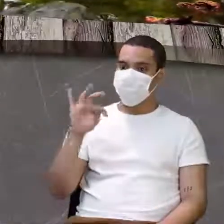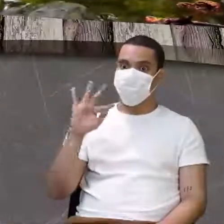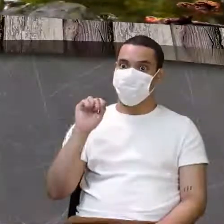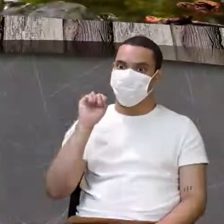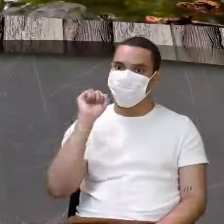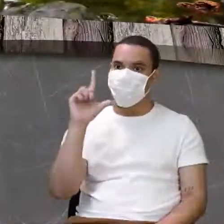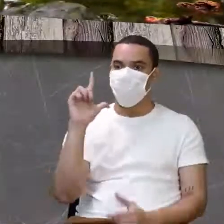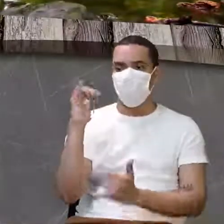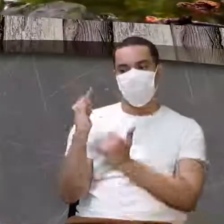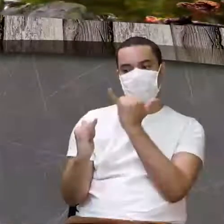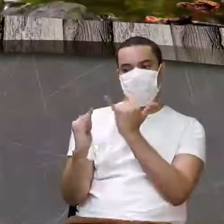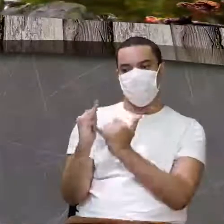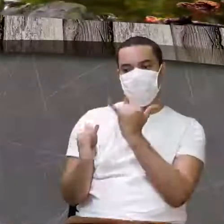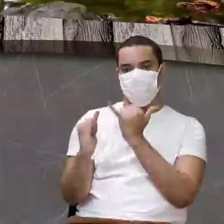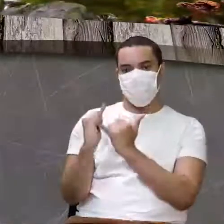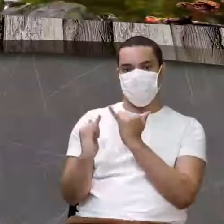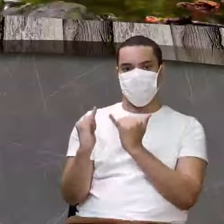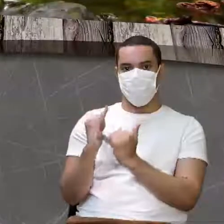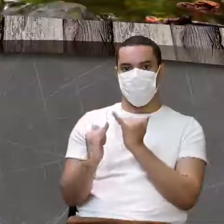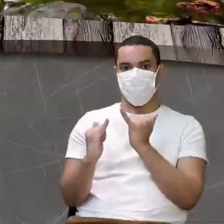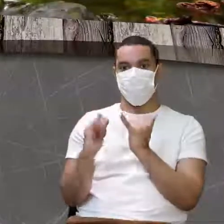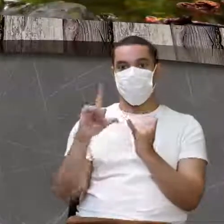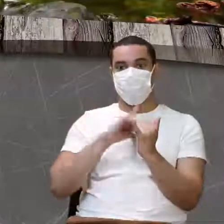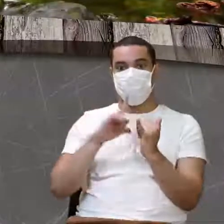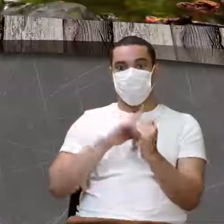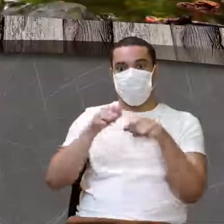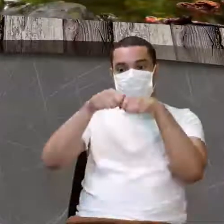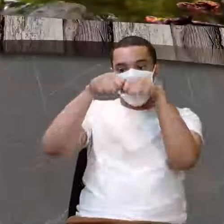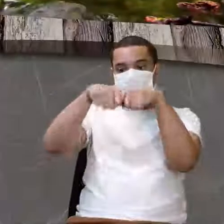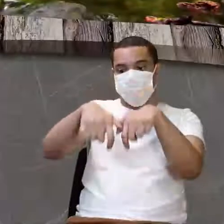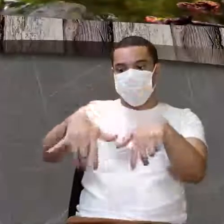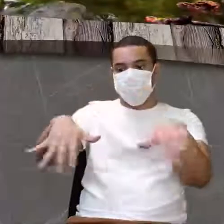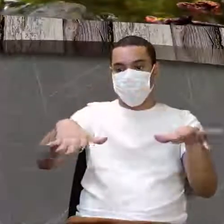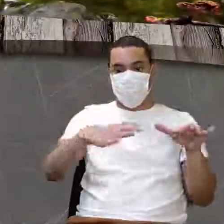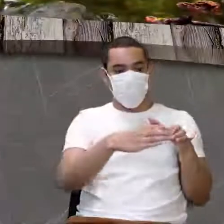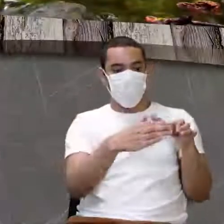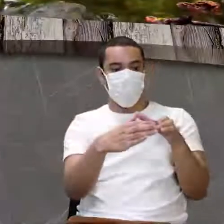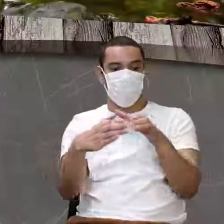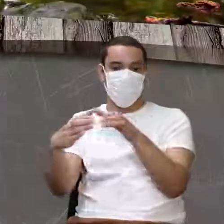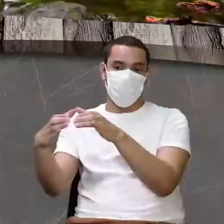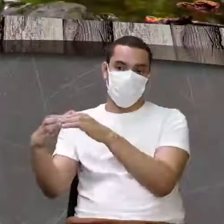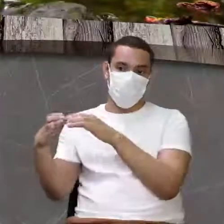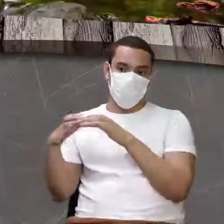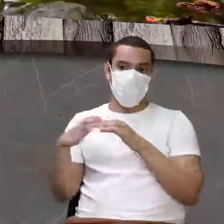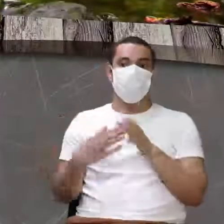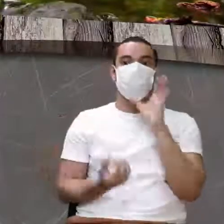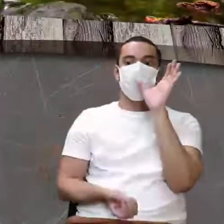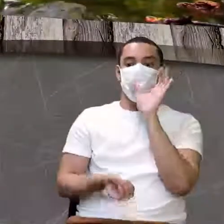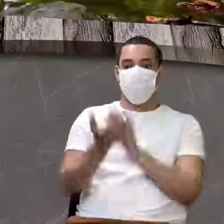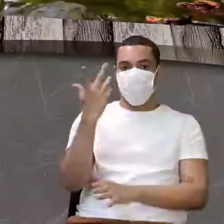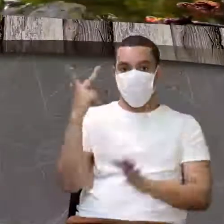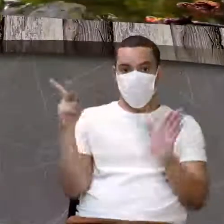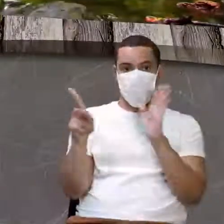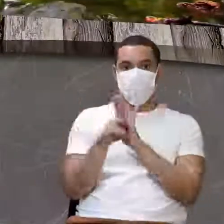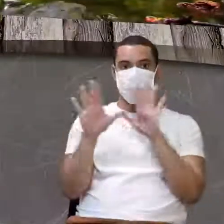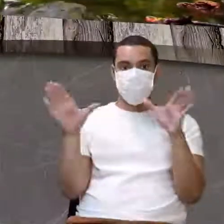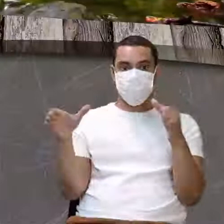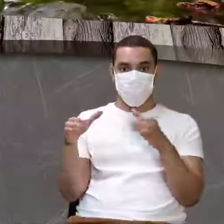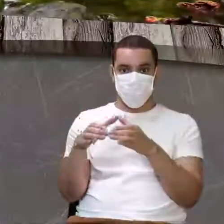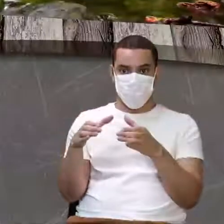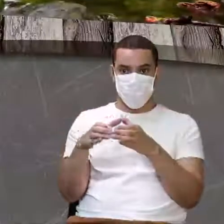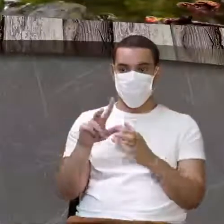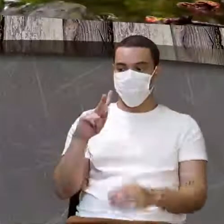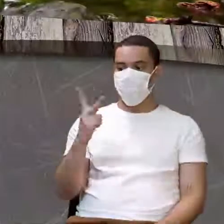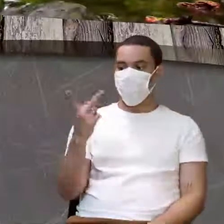comum se ramificou, surgiram espécies diferentes, grupos distintos. E aí formam os grupos dos